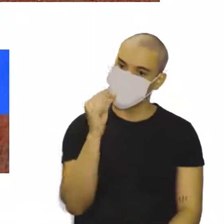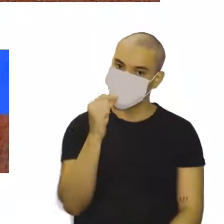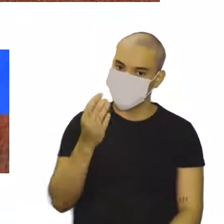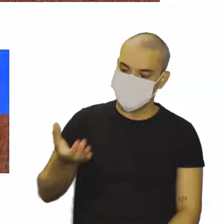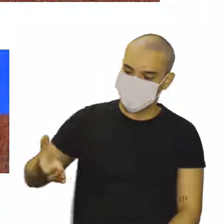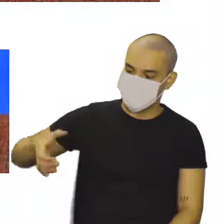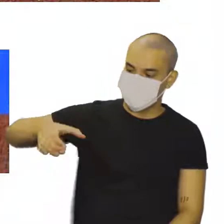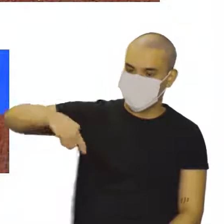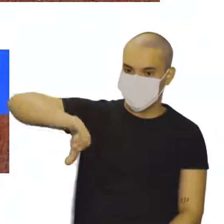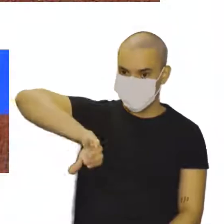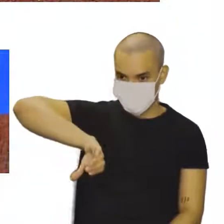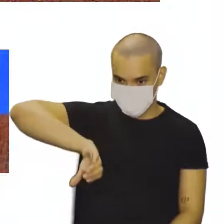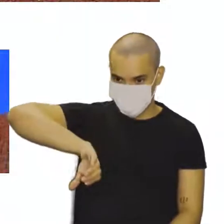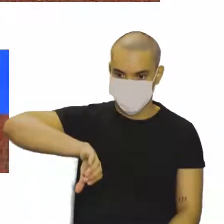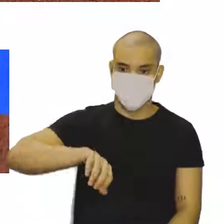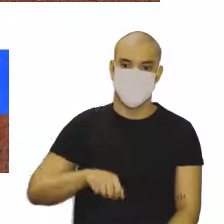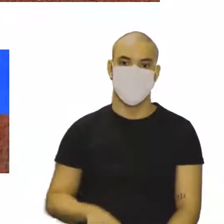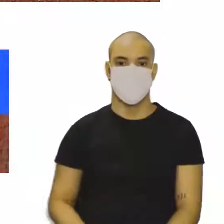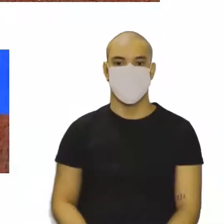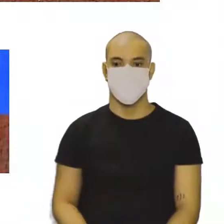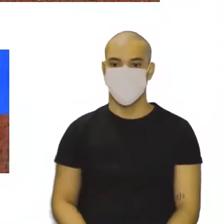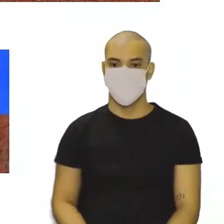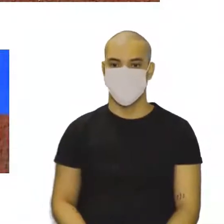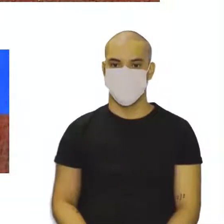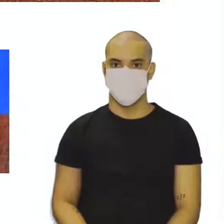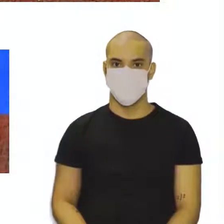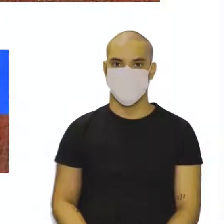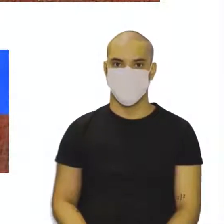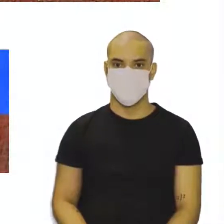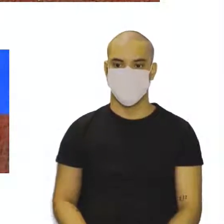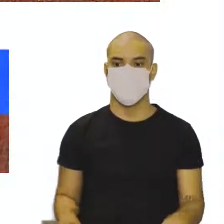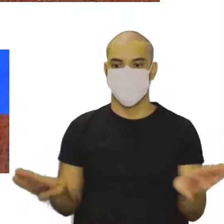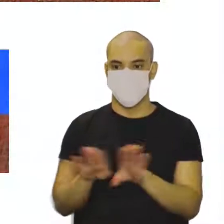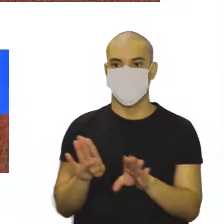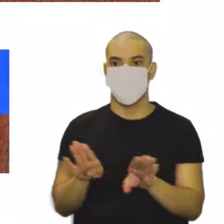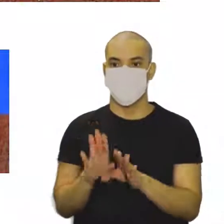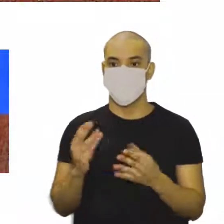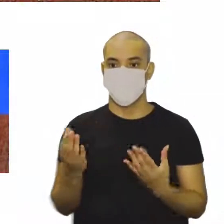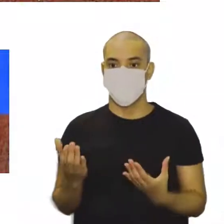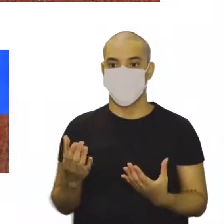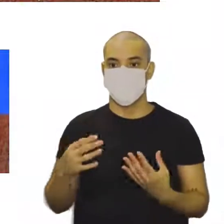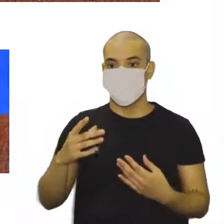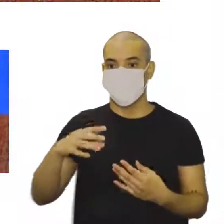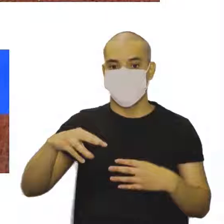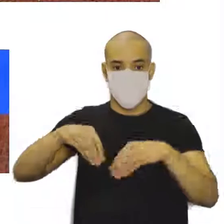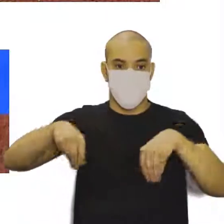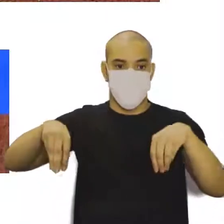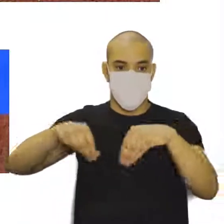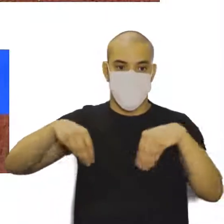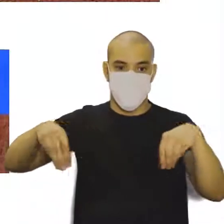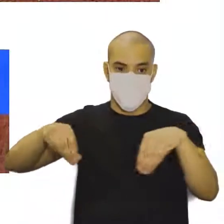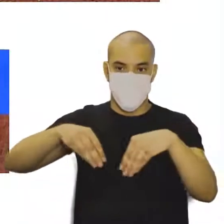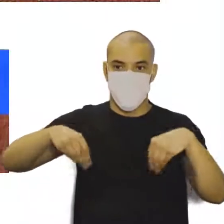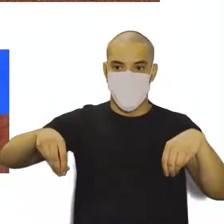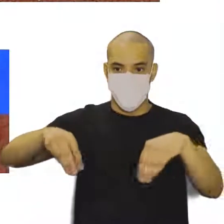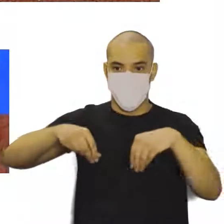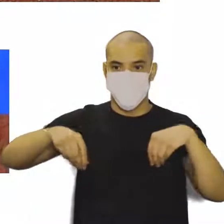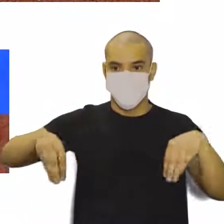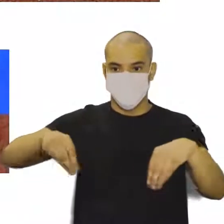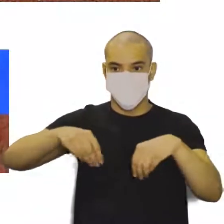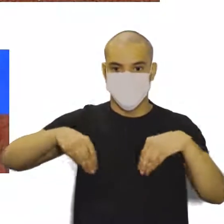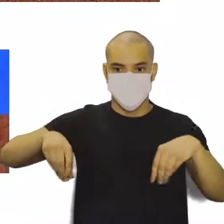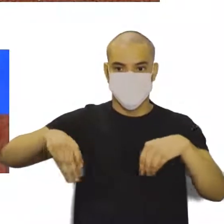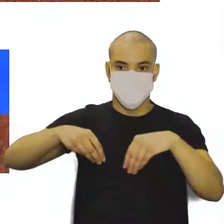Você faz aí a misturinha, ok? E você coloca a terra, tá? Que é o fim do tratamento aqui para